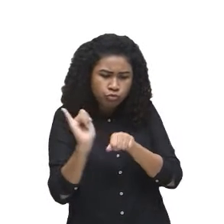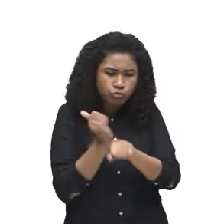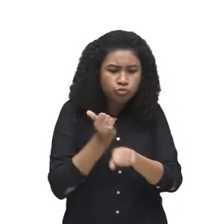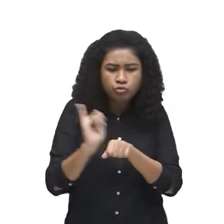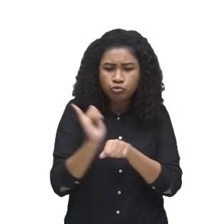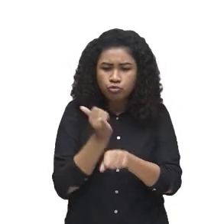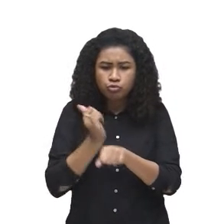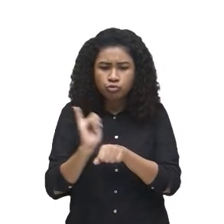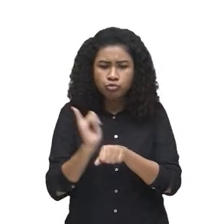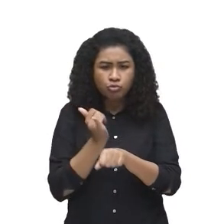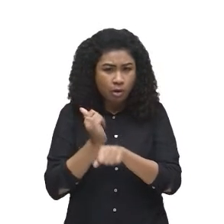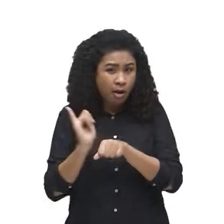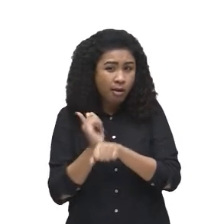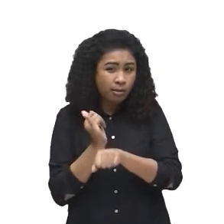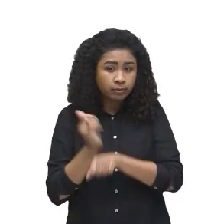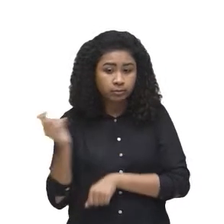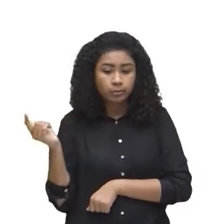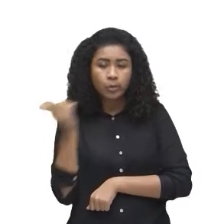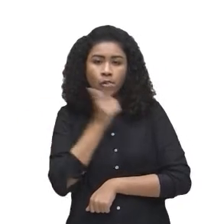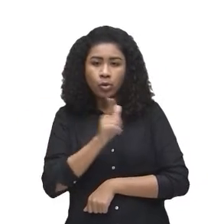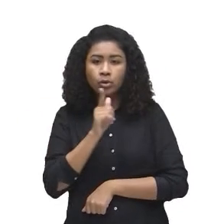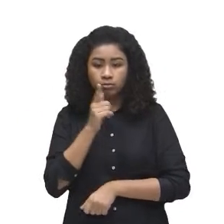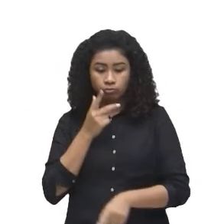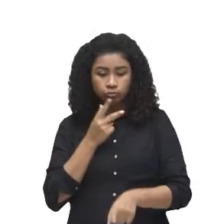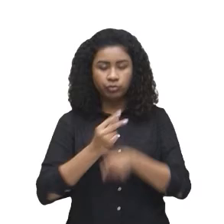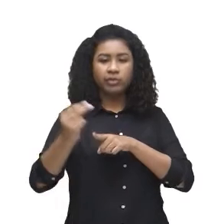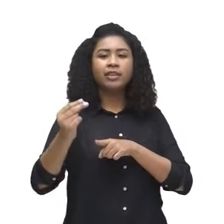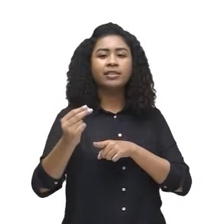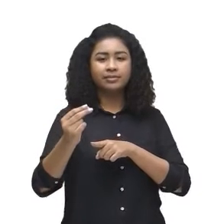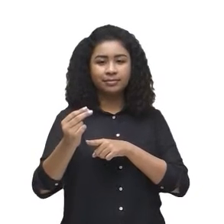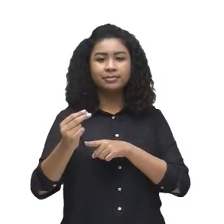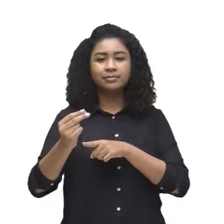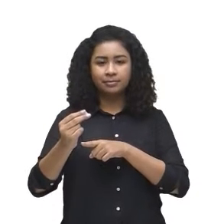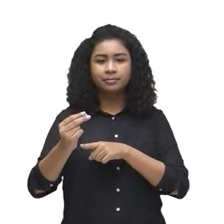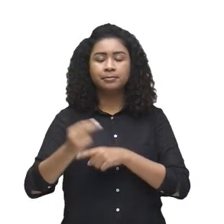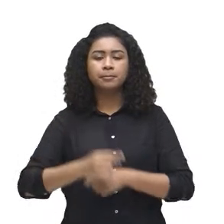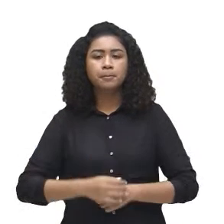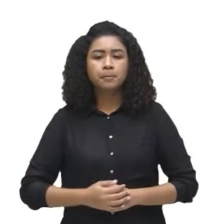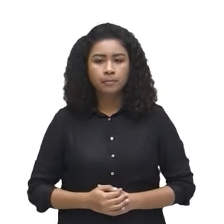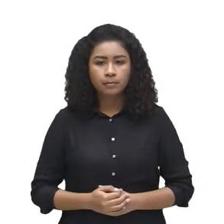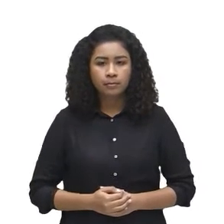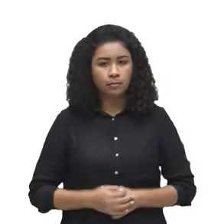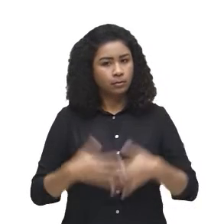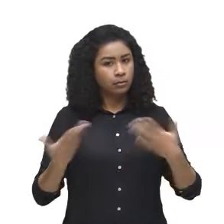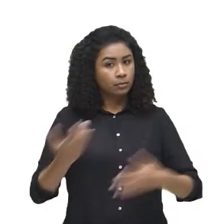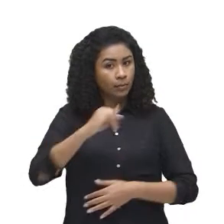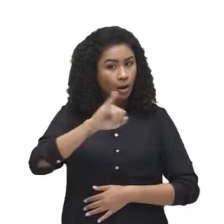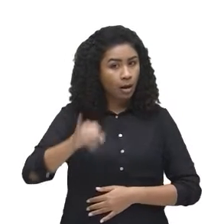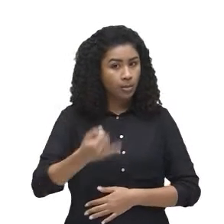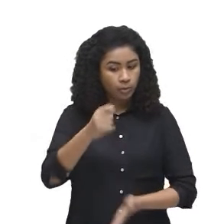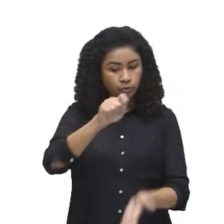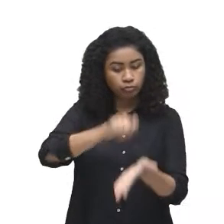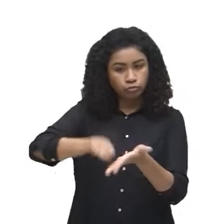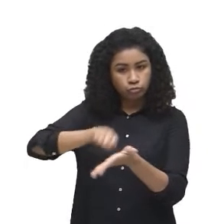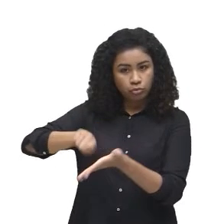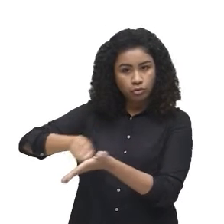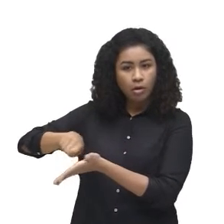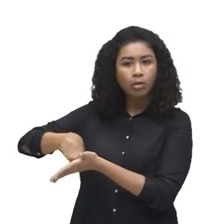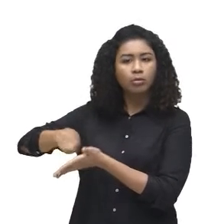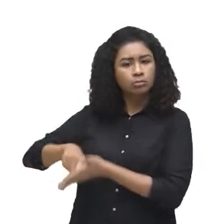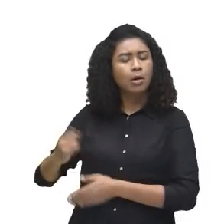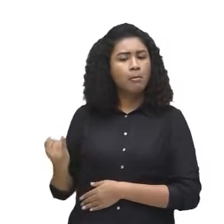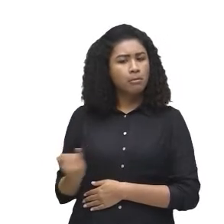e defesa. Olha só essa definição, quem puder anote aí no seu caderno, tá bom? É uma definição muito